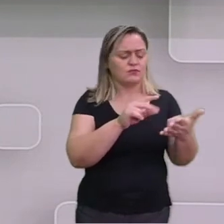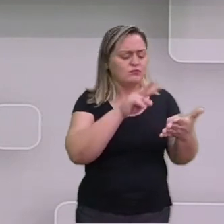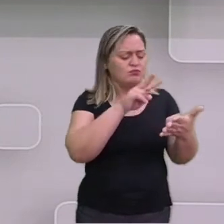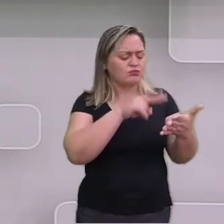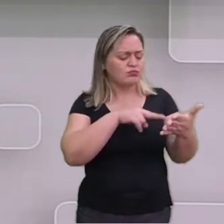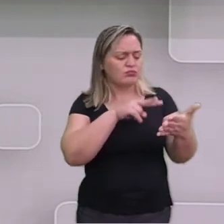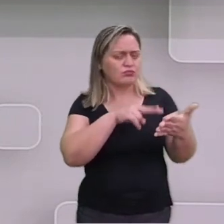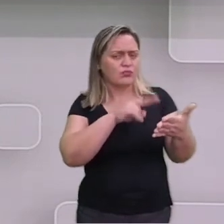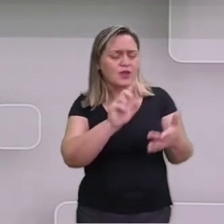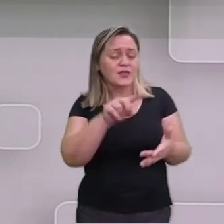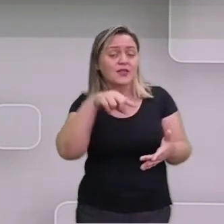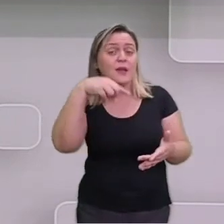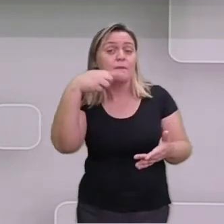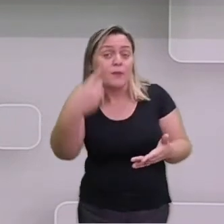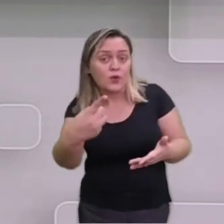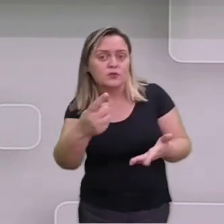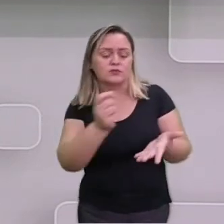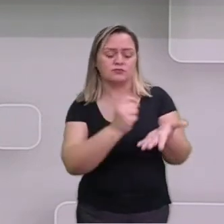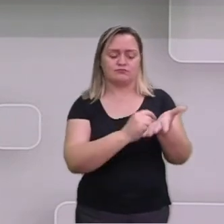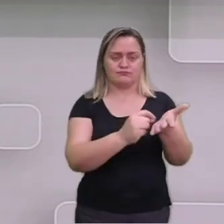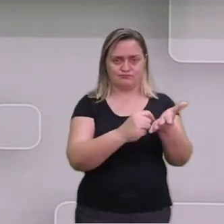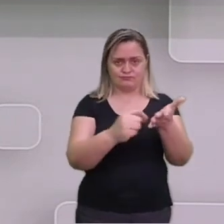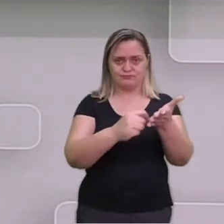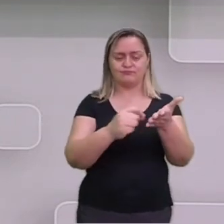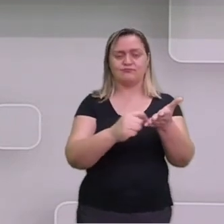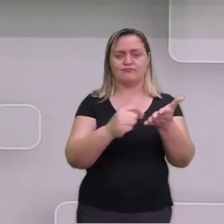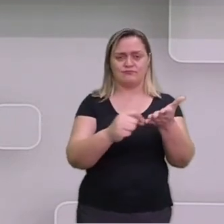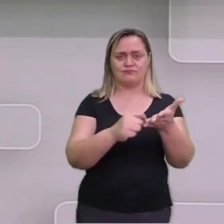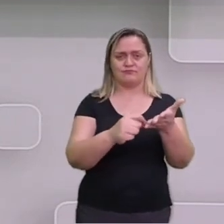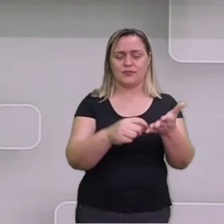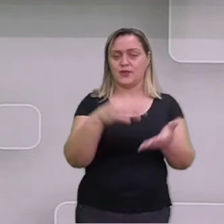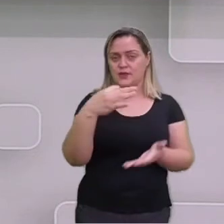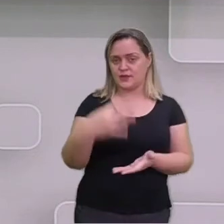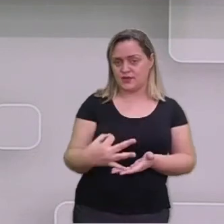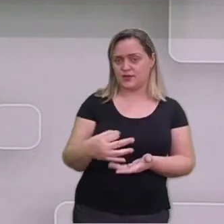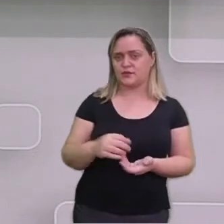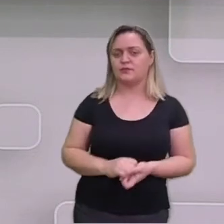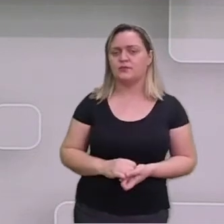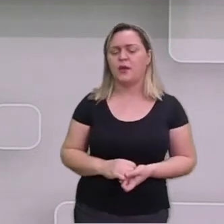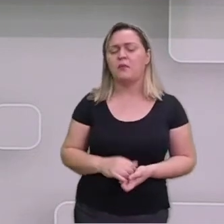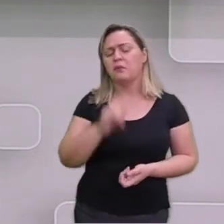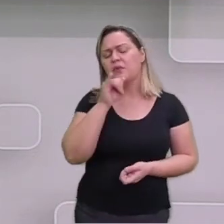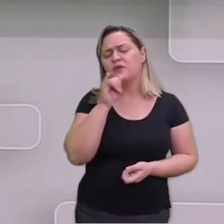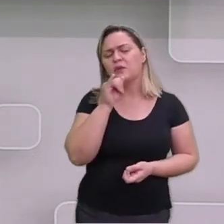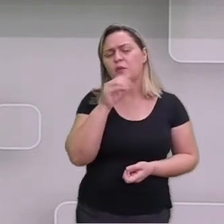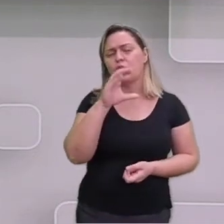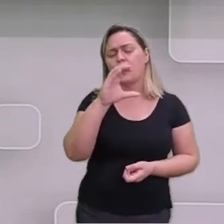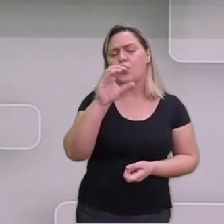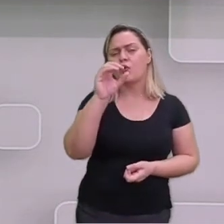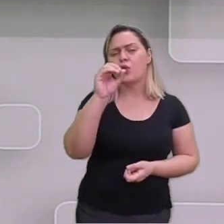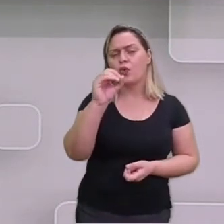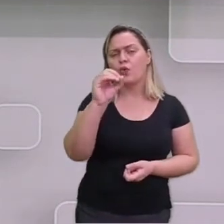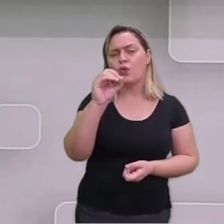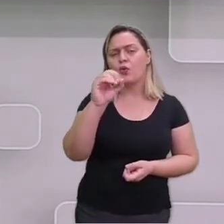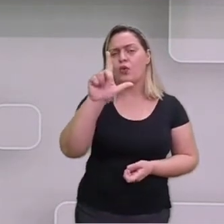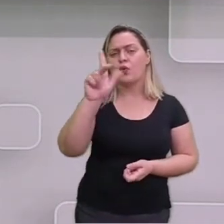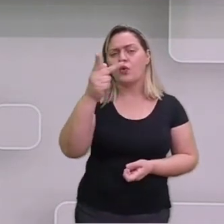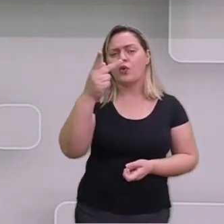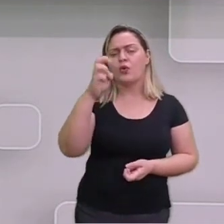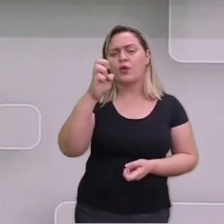primeiro falar. Fala primeiro se você tiver alguma dificuldade, eu não estou lembrando a regra que a professora falou. Então, fala